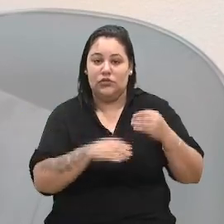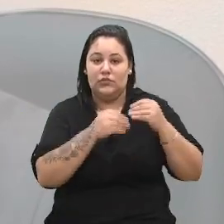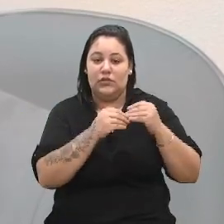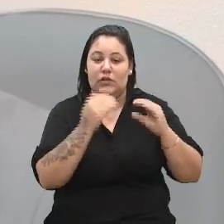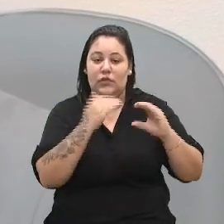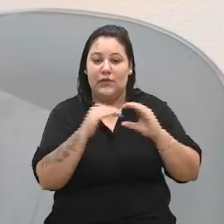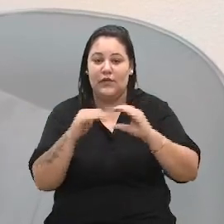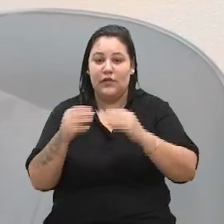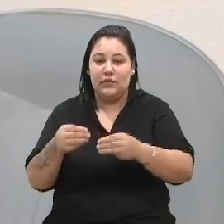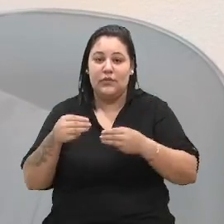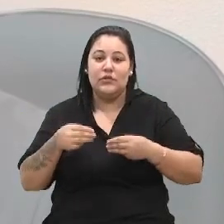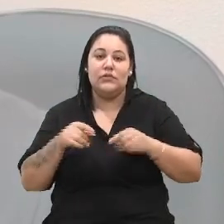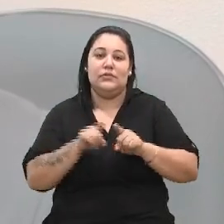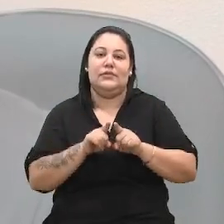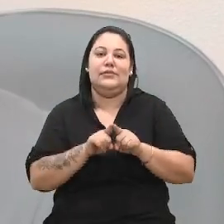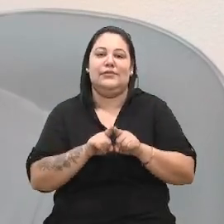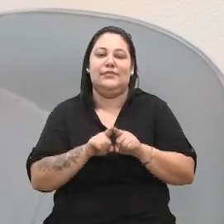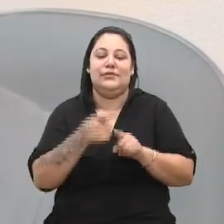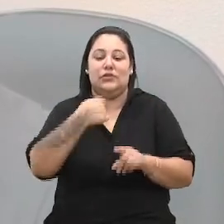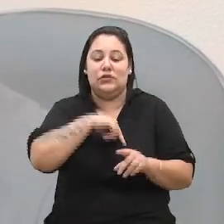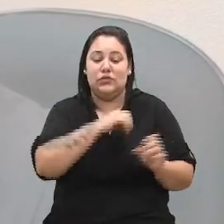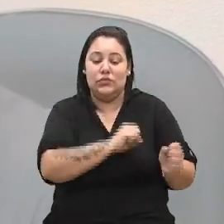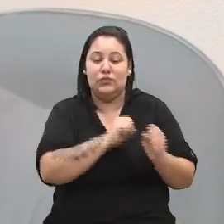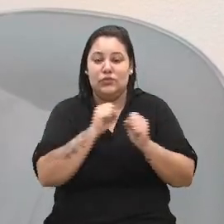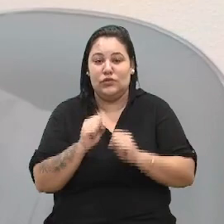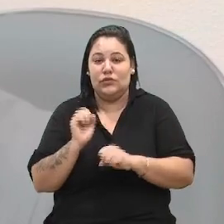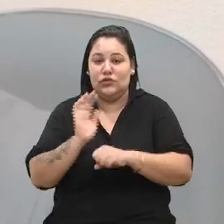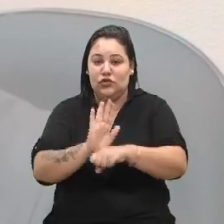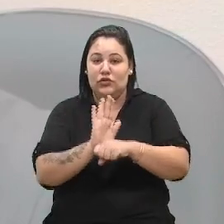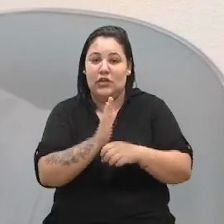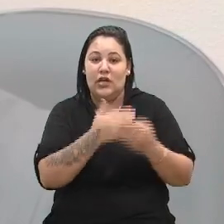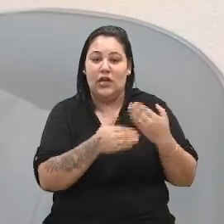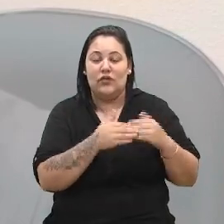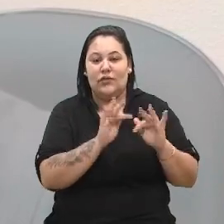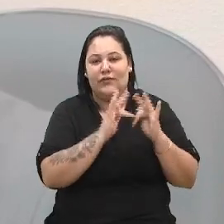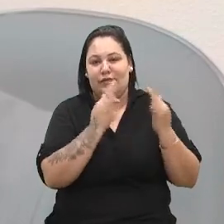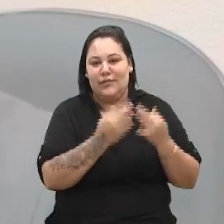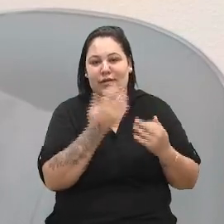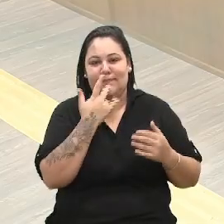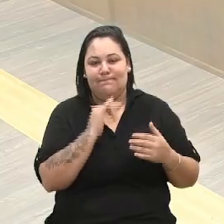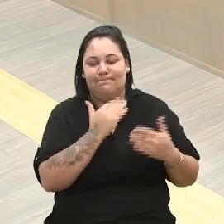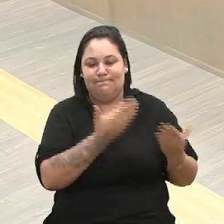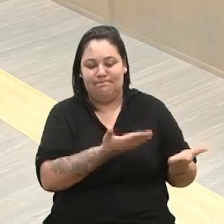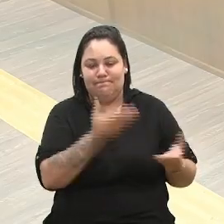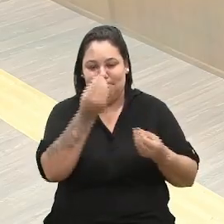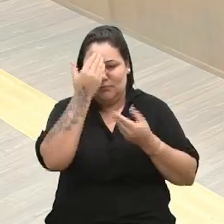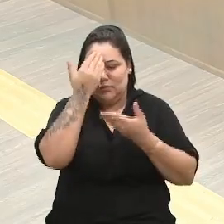moção para que a gente possa ajudar a toda a família do Xande. Muito obrigado.